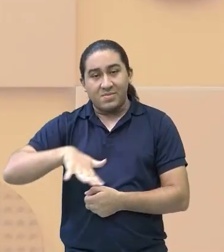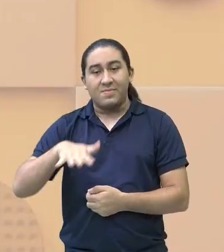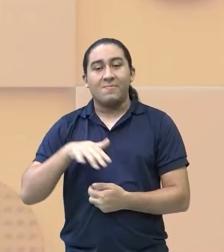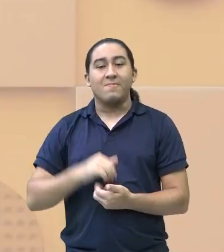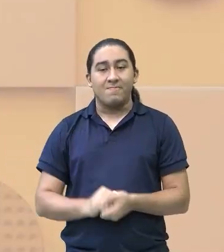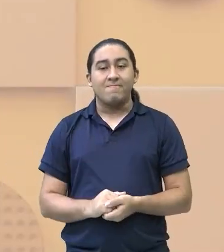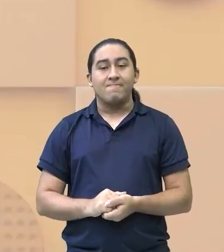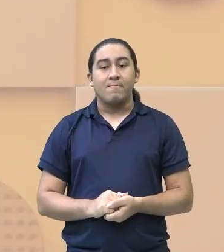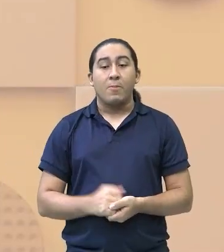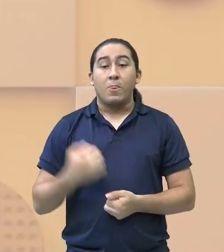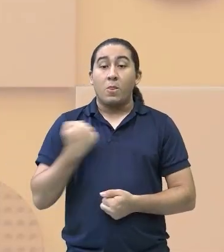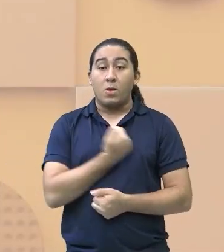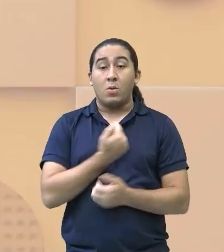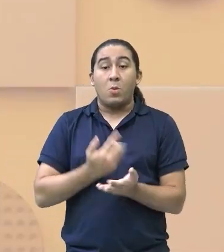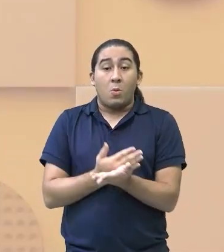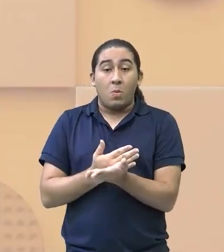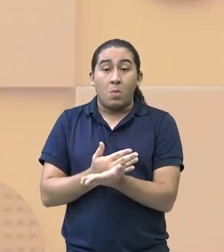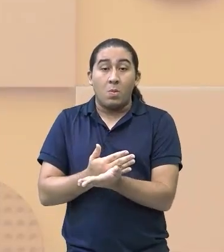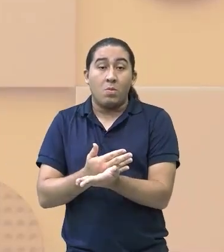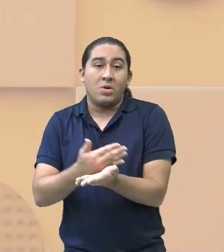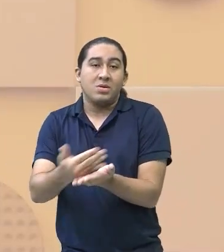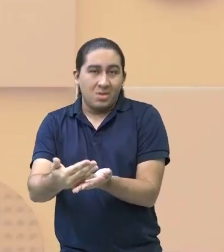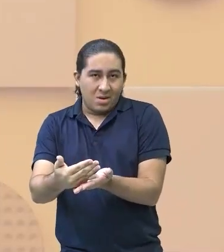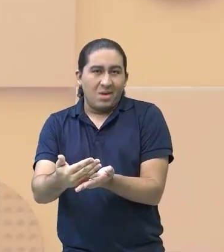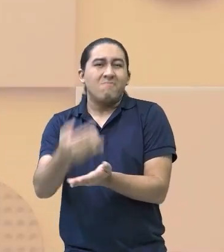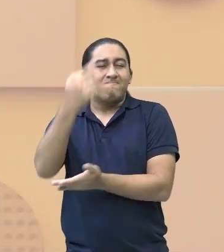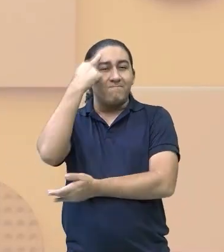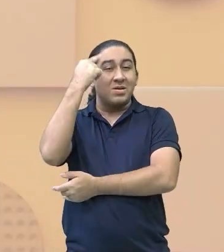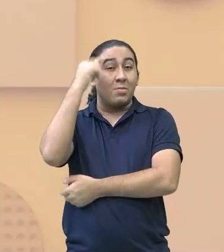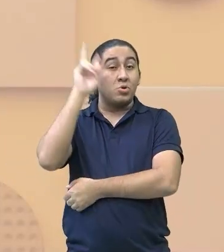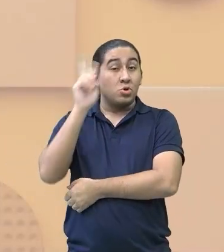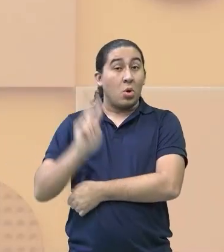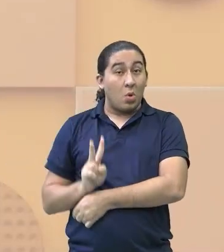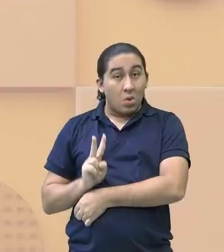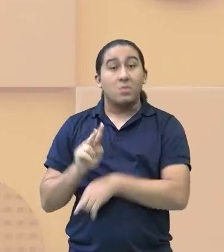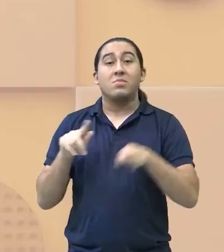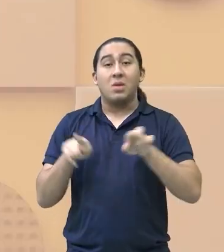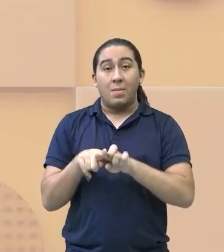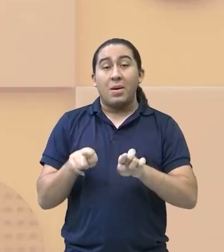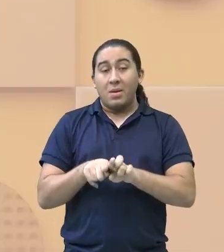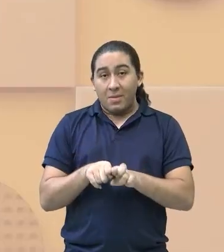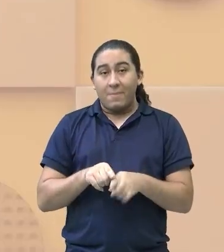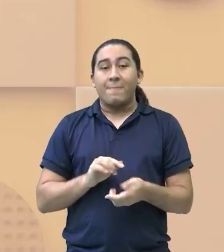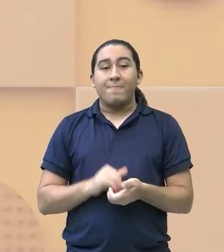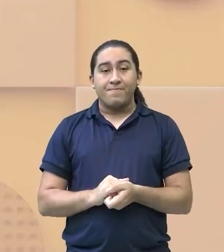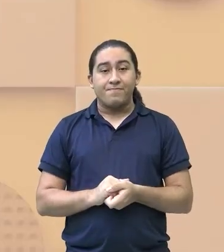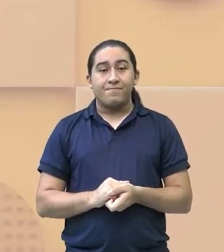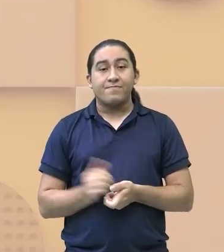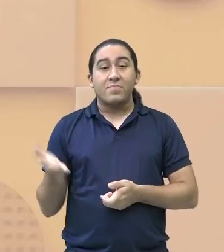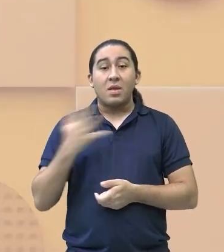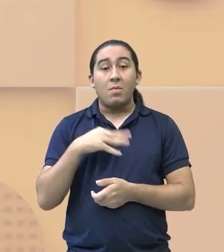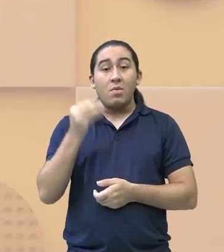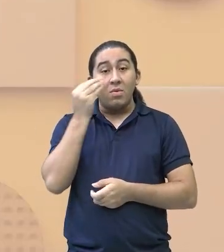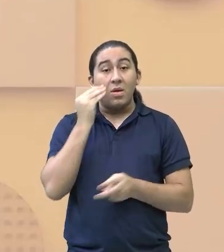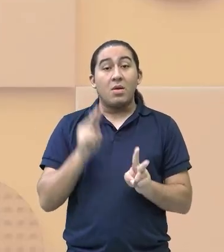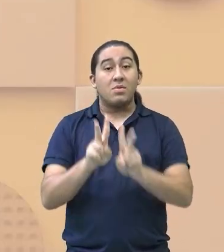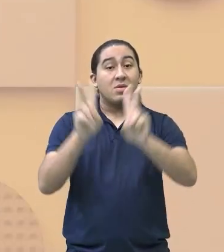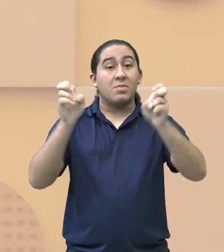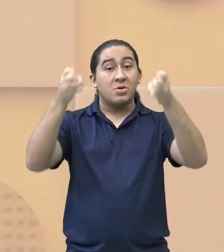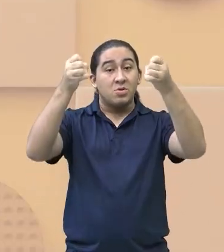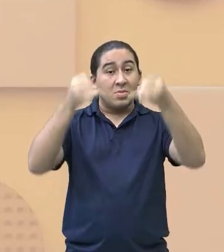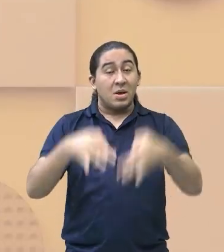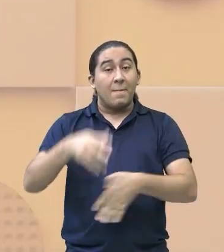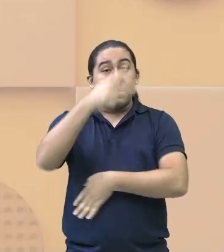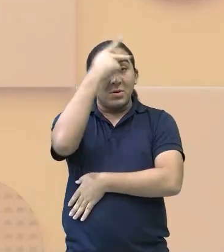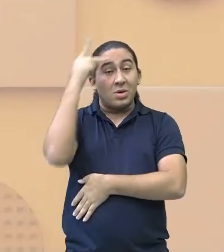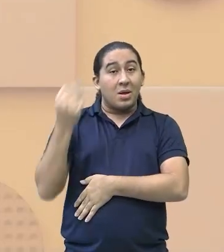gente começar, então, a fazer história, a pensar, então, na história, vamos, então, falar de pessoas que são